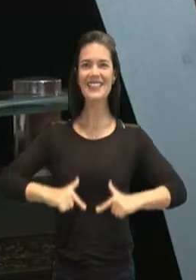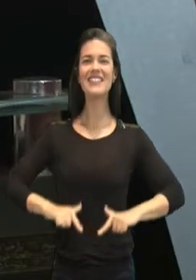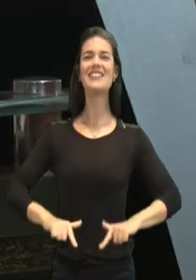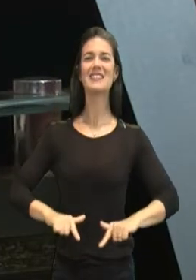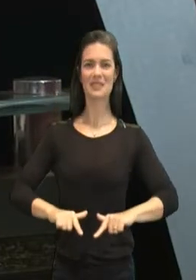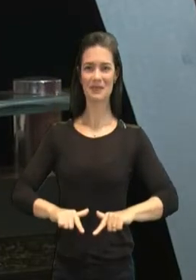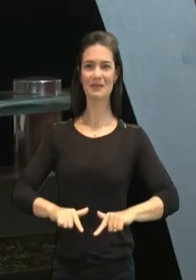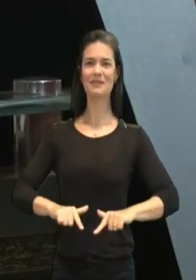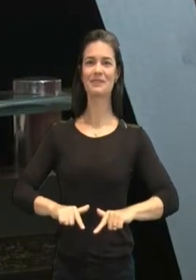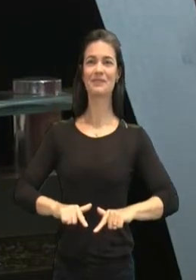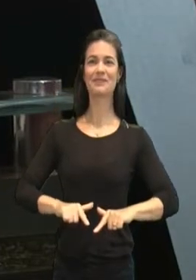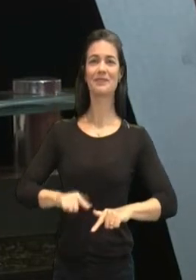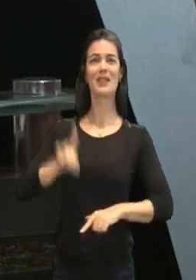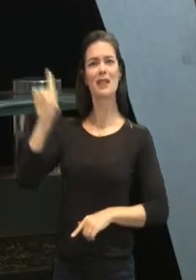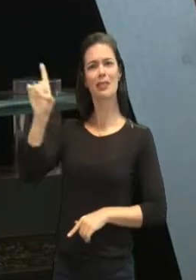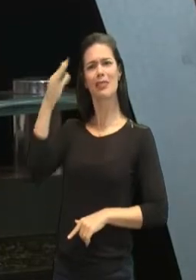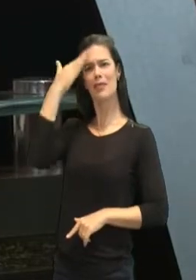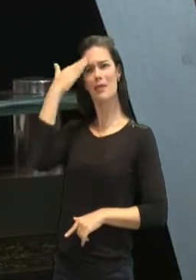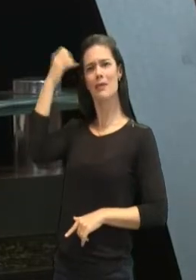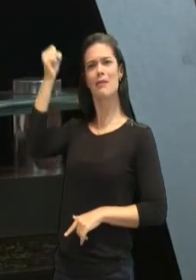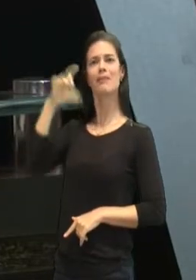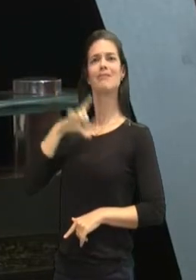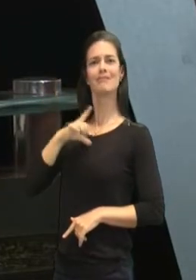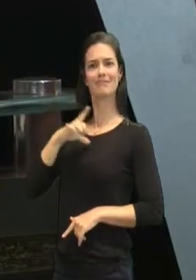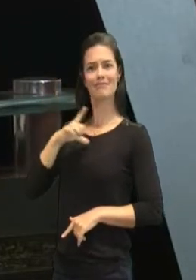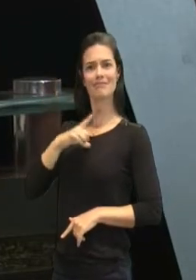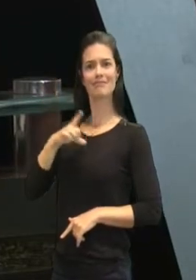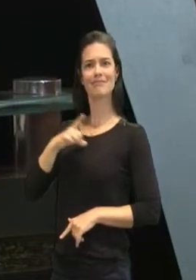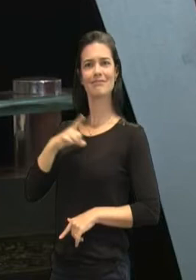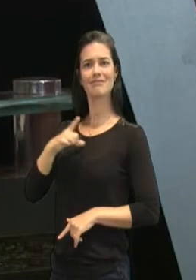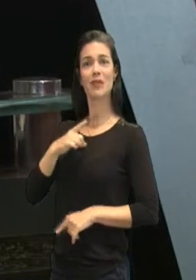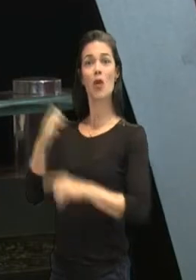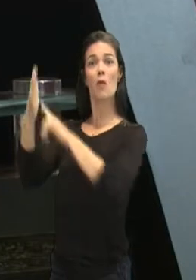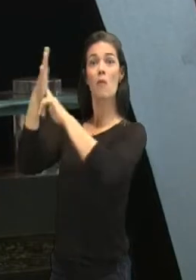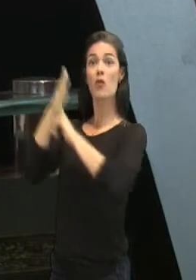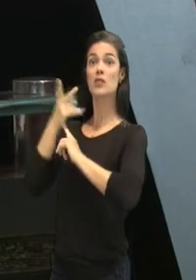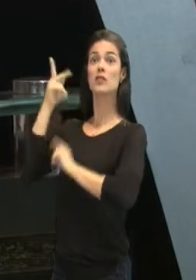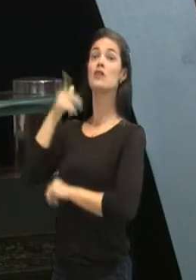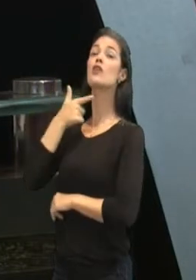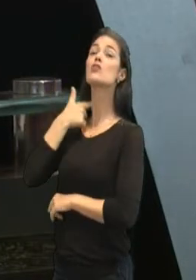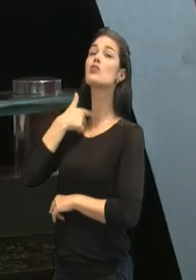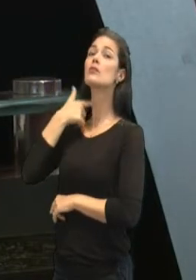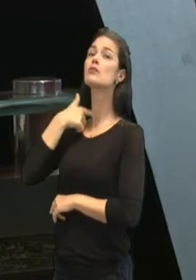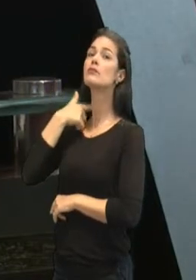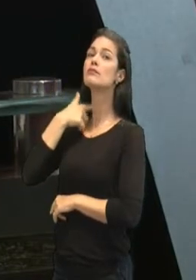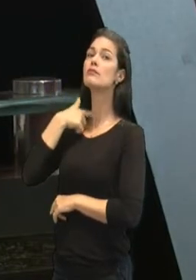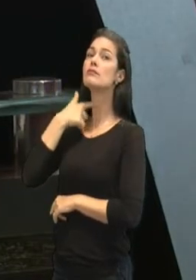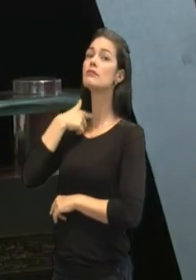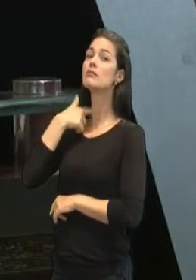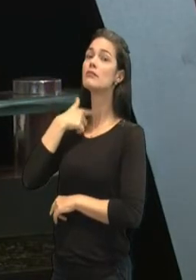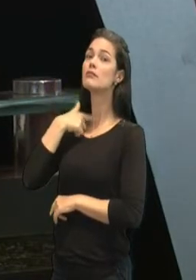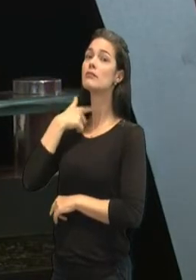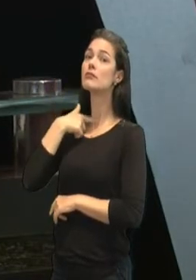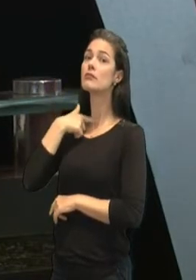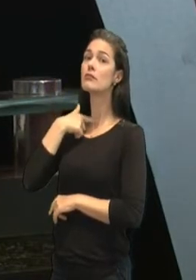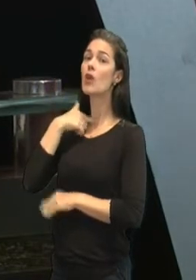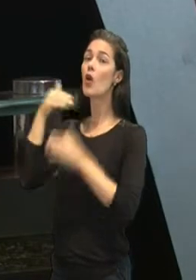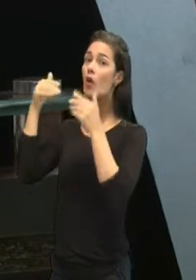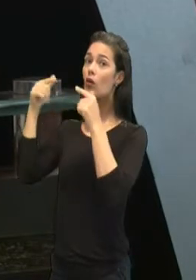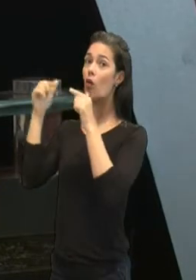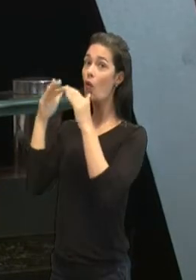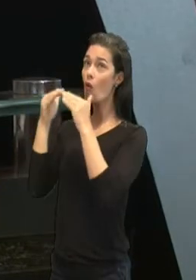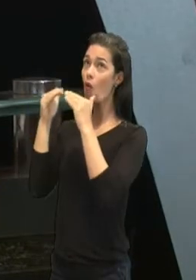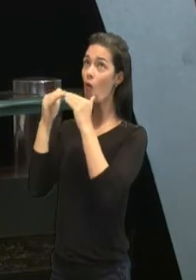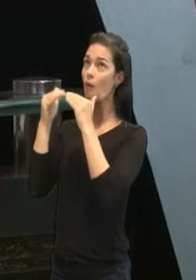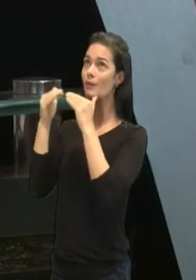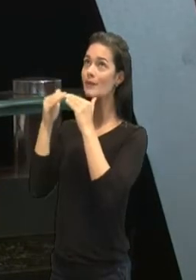sabedoria e prudência, desvendando-nos o mistério da sua vontade, segundo o beneplácito que